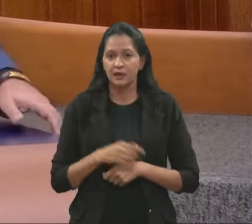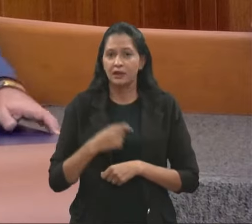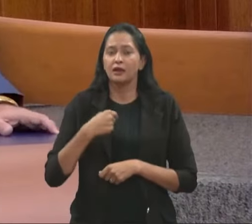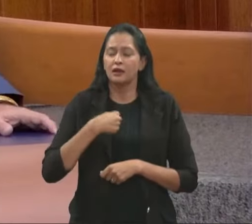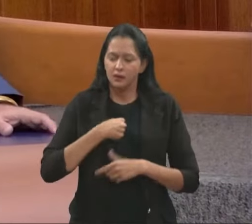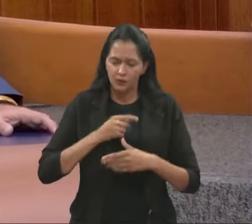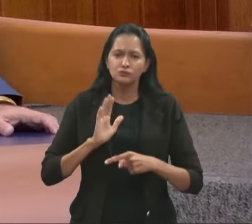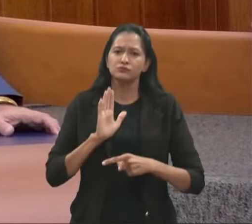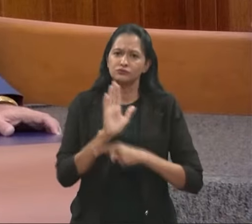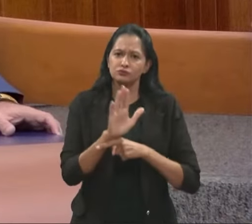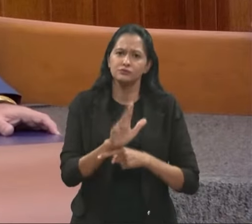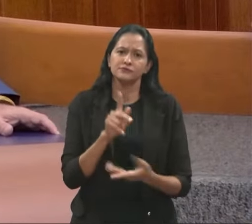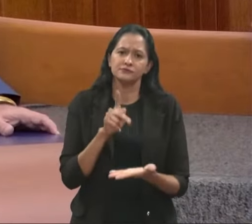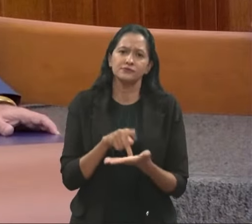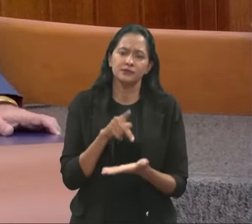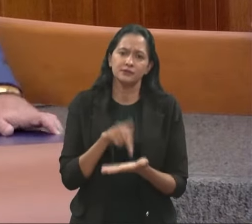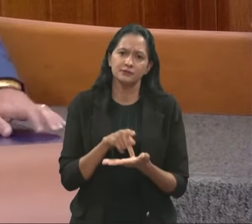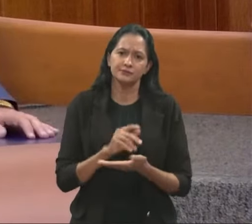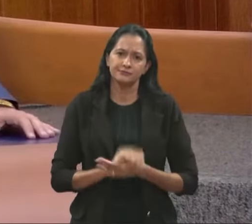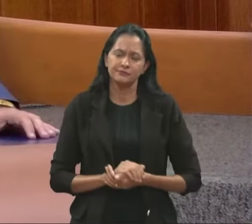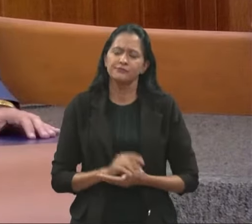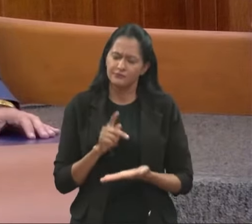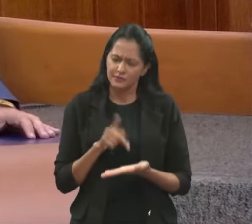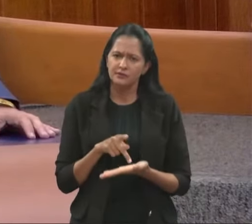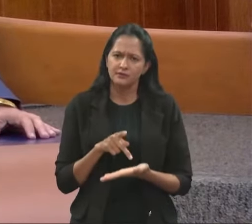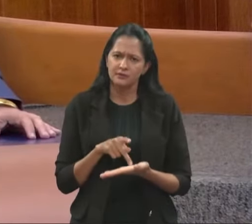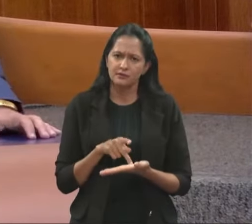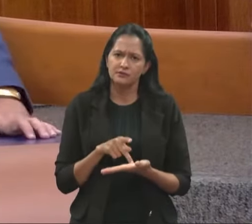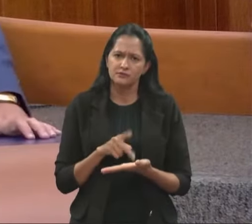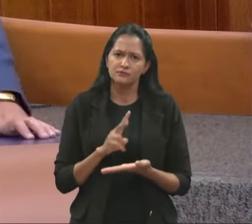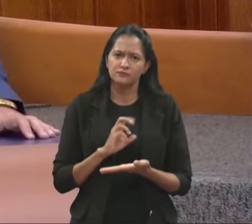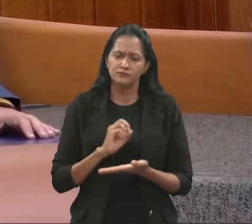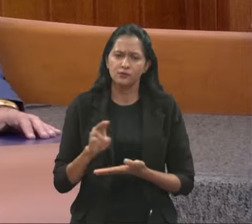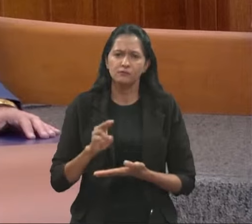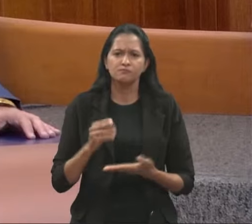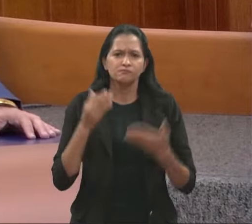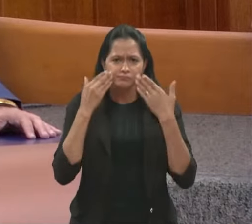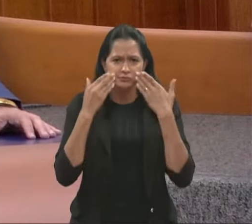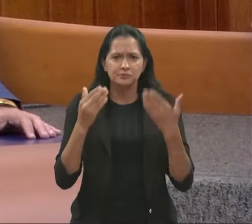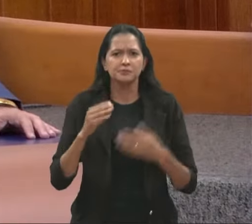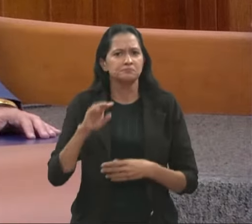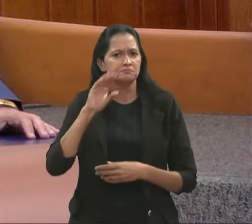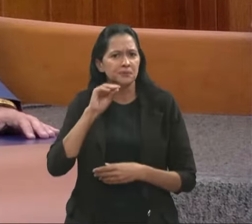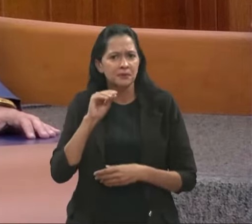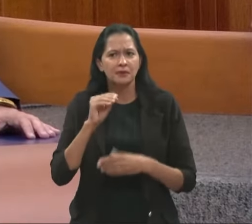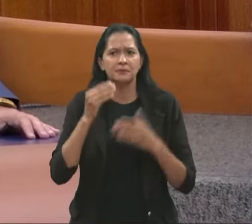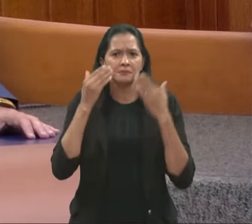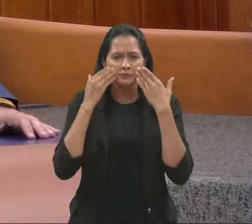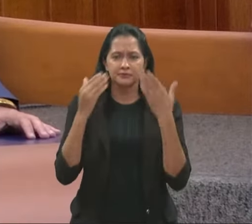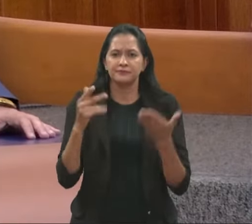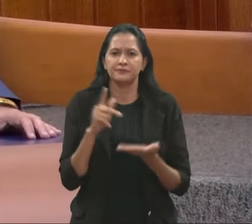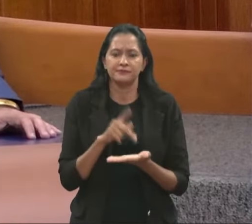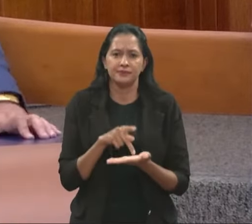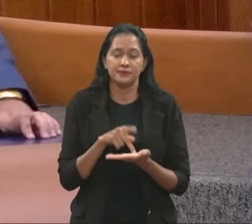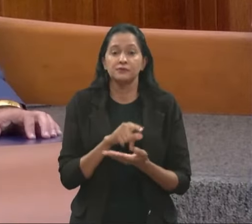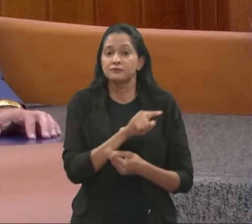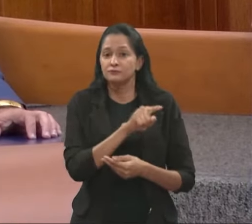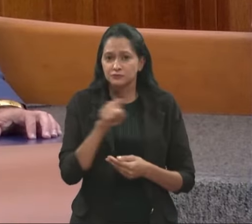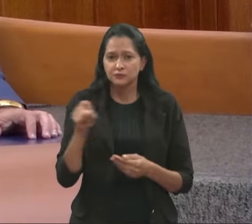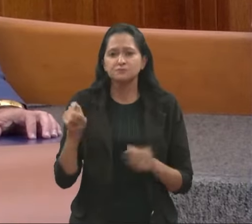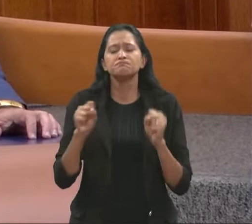ajudar. Ajudar de verdade. Falando a verdade para vocês. Vocês podem ter